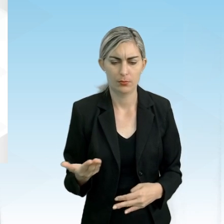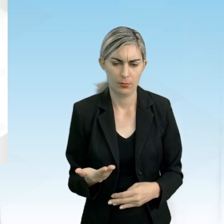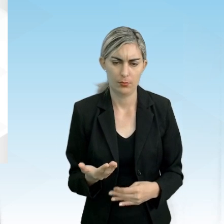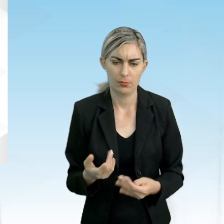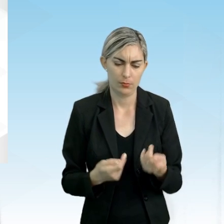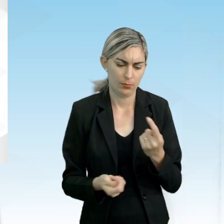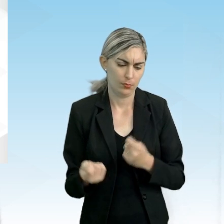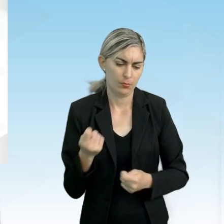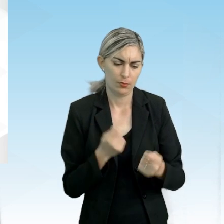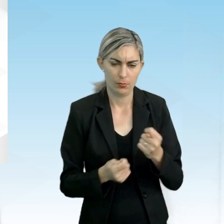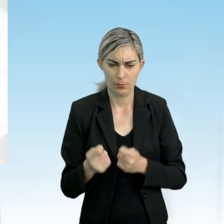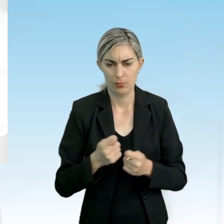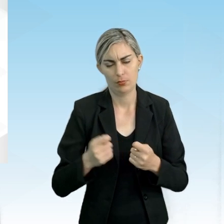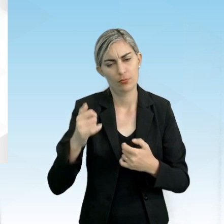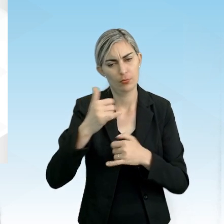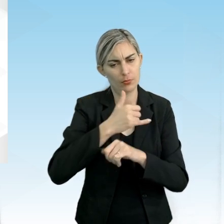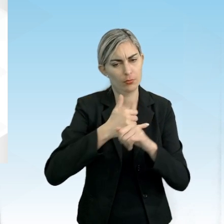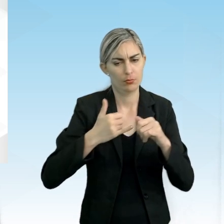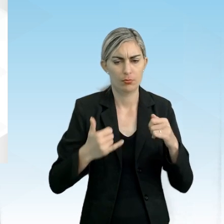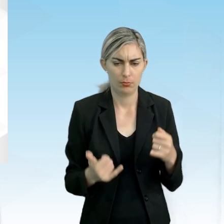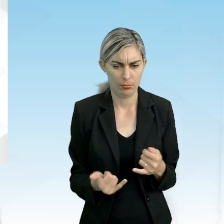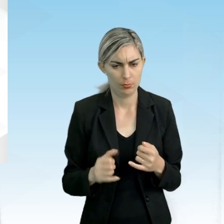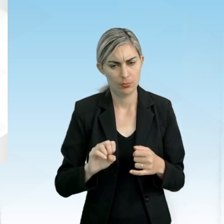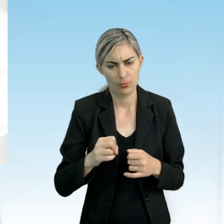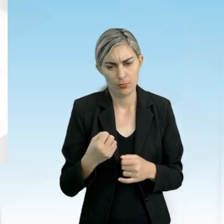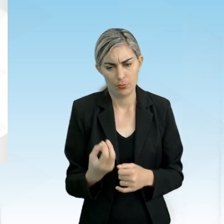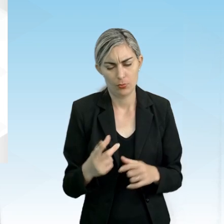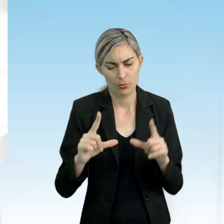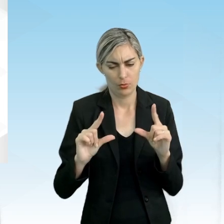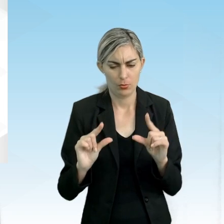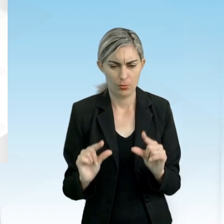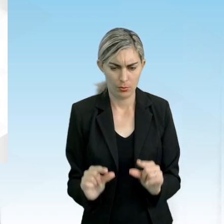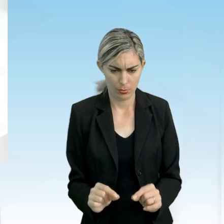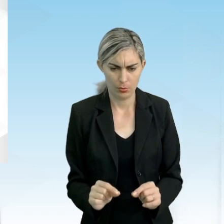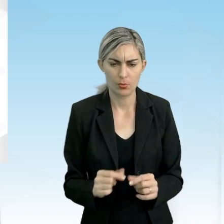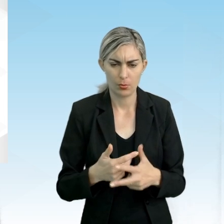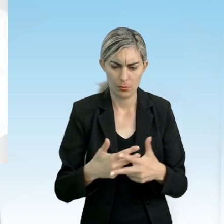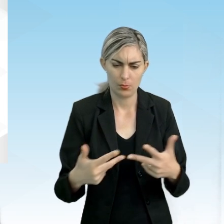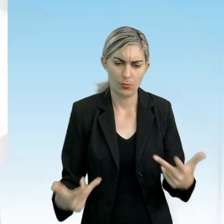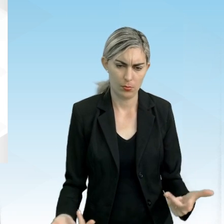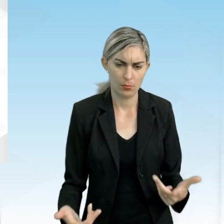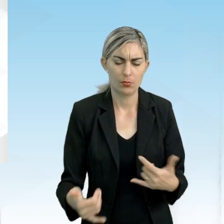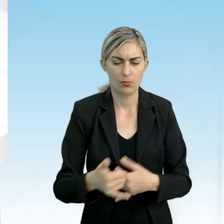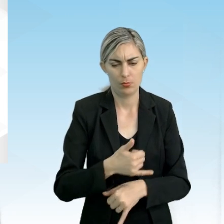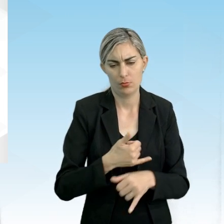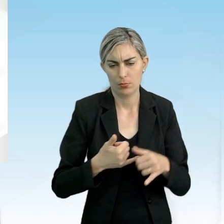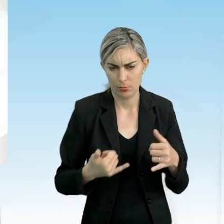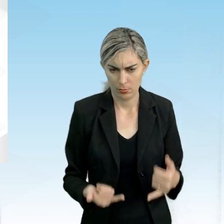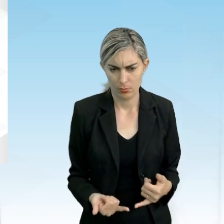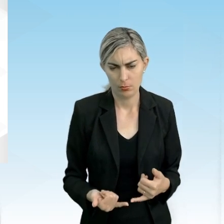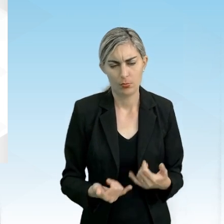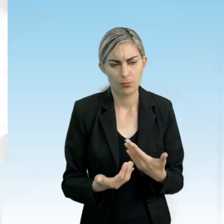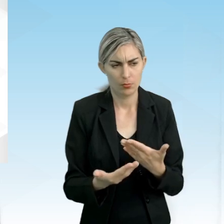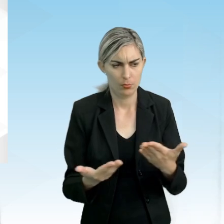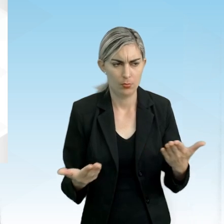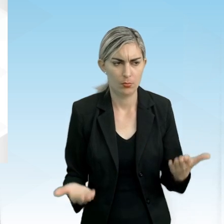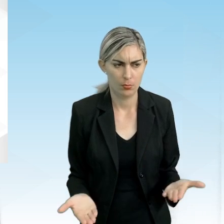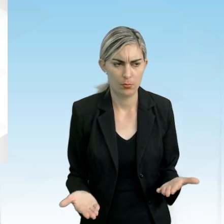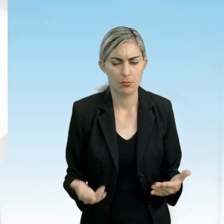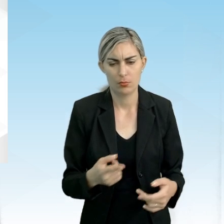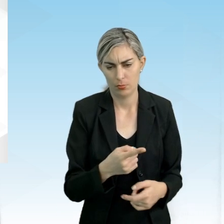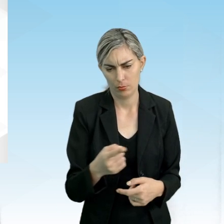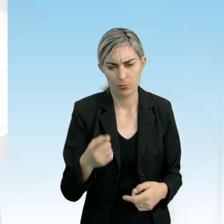da economia da conta de luz ou redução de aparelhos elétricos dessa forma aí